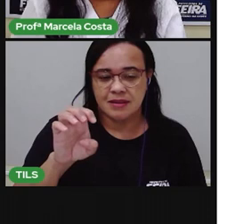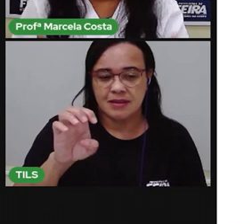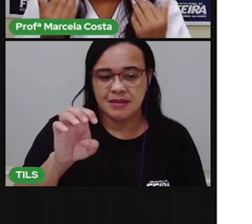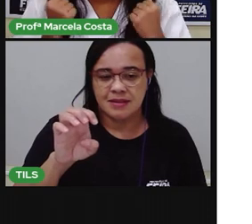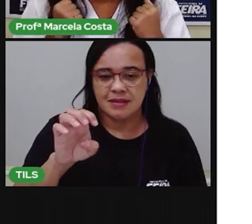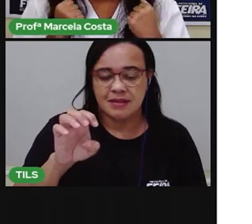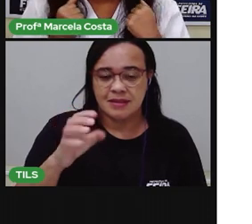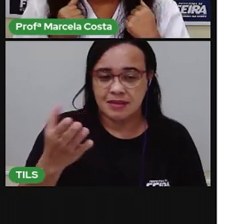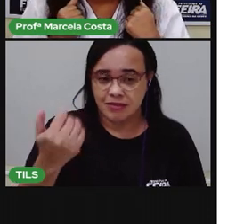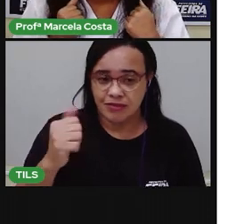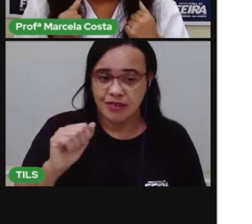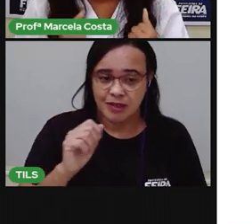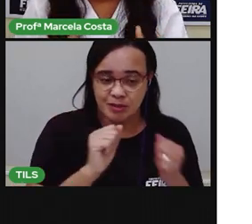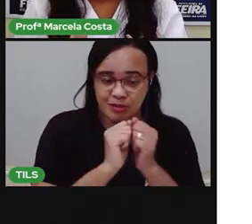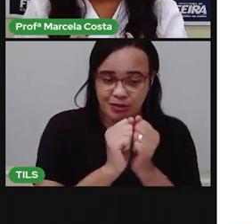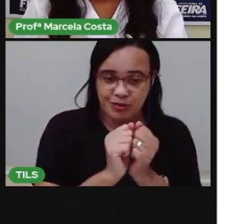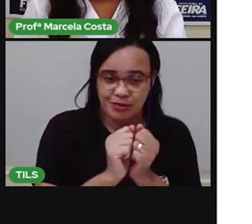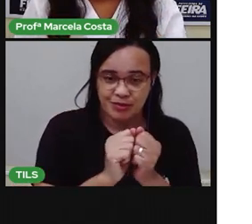Ó, vamos fazer junta?